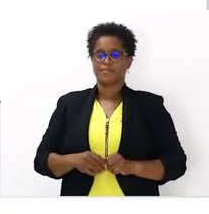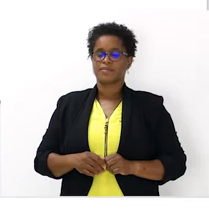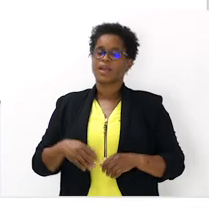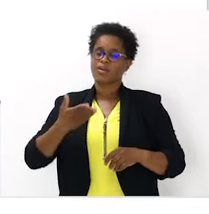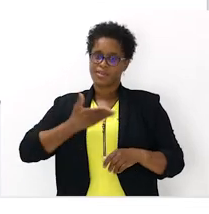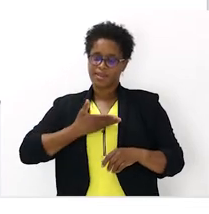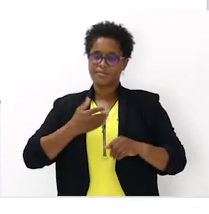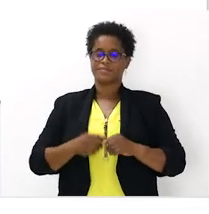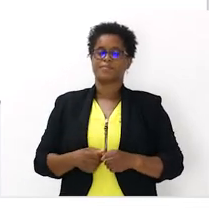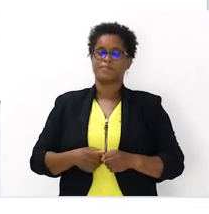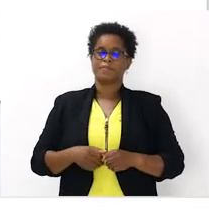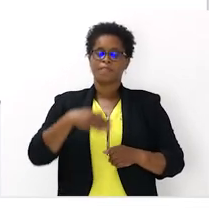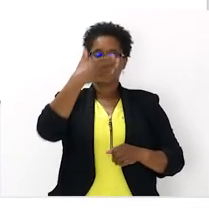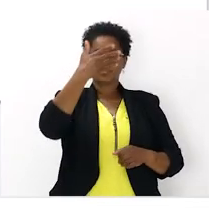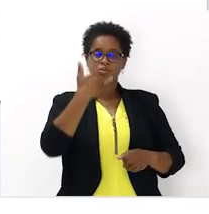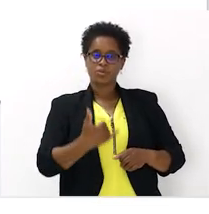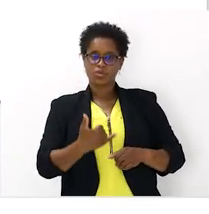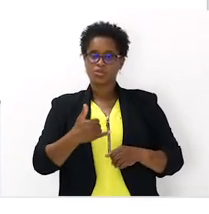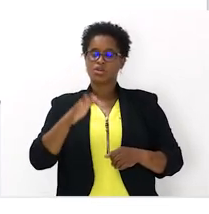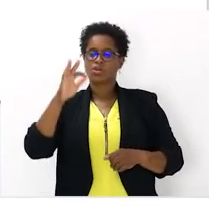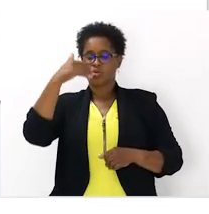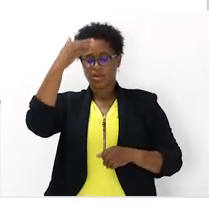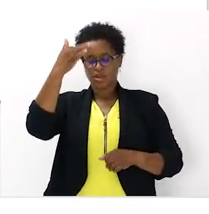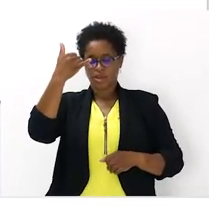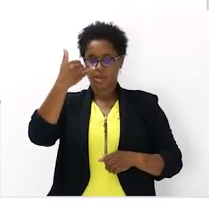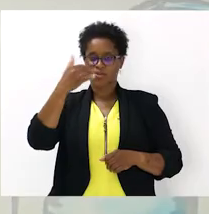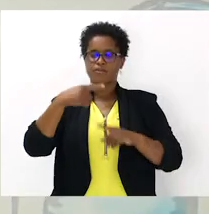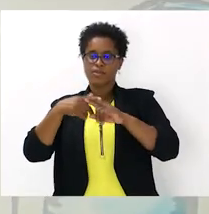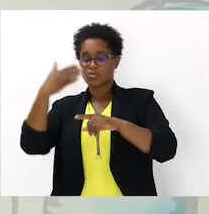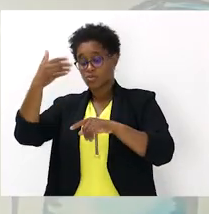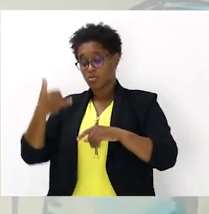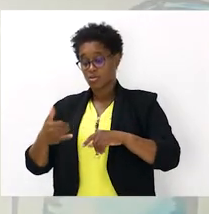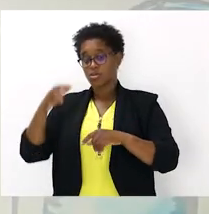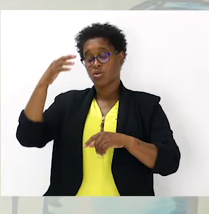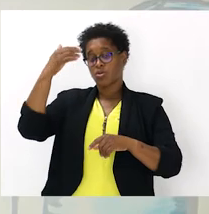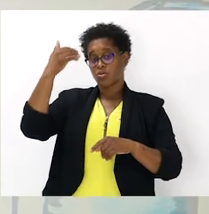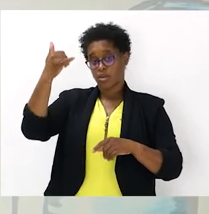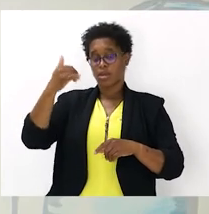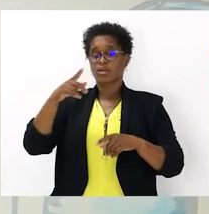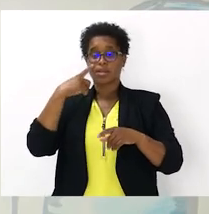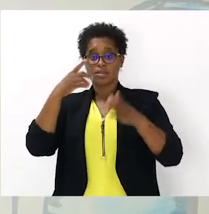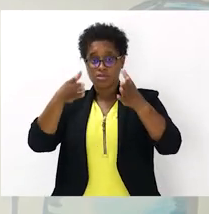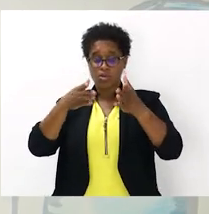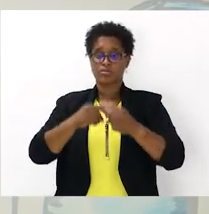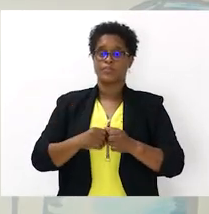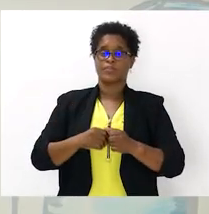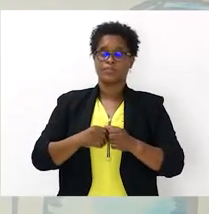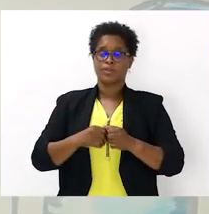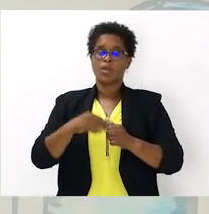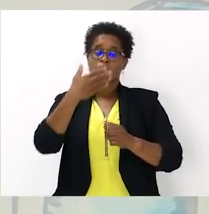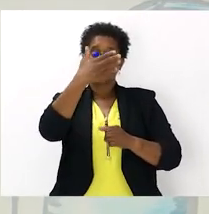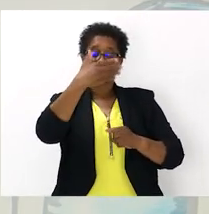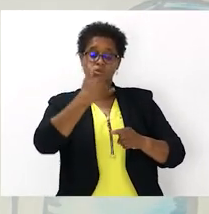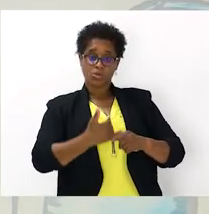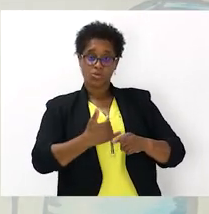D. 1 sobre 2 ao quadrado vezes 1 sobre 2 ao quadrado. Atenção! Atenção! 1